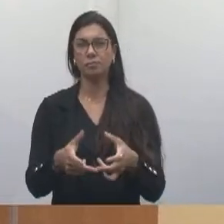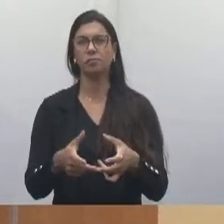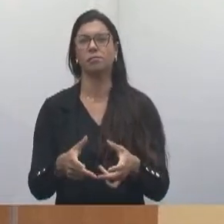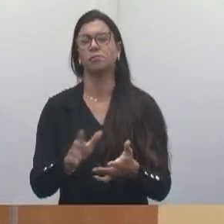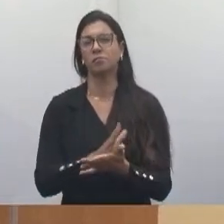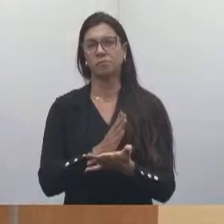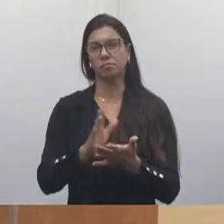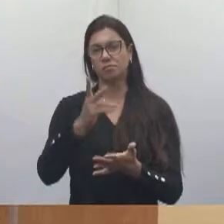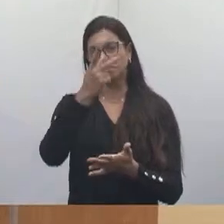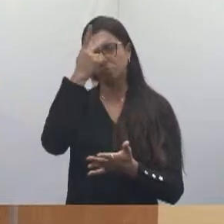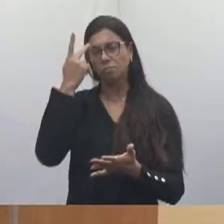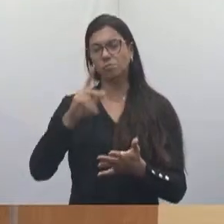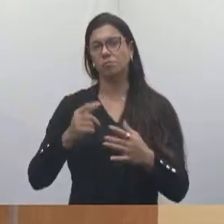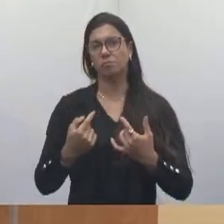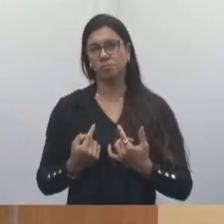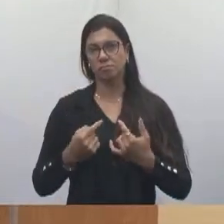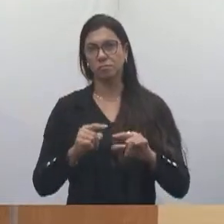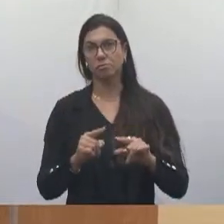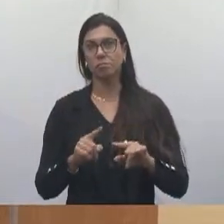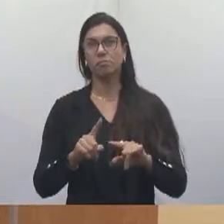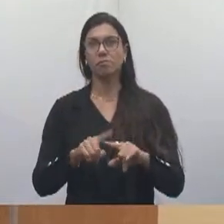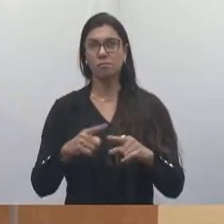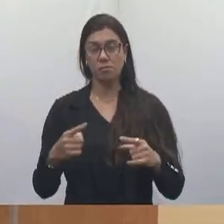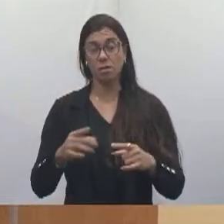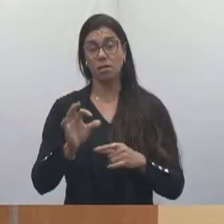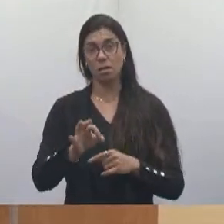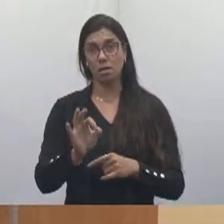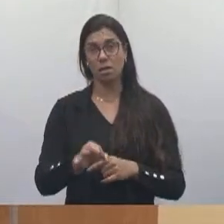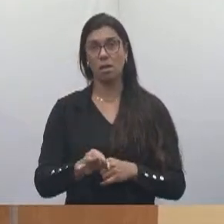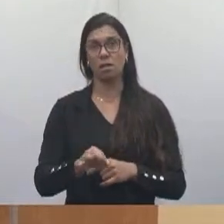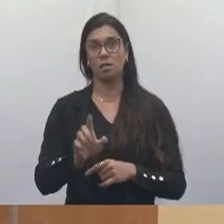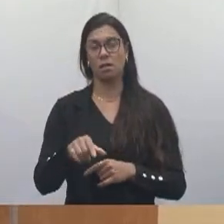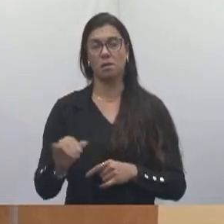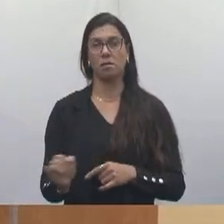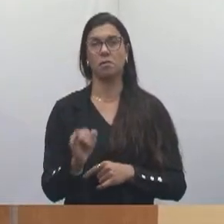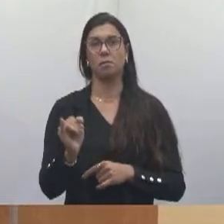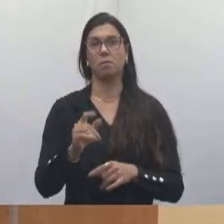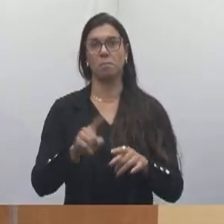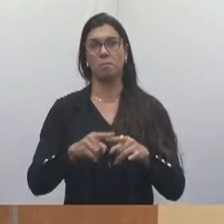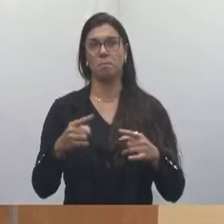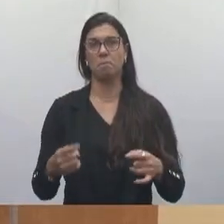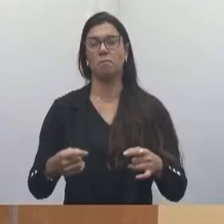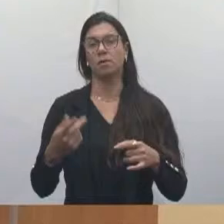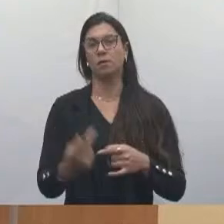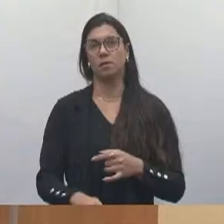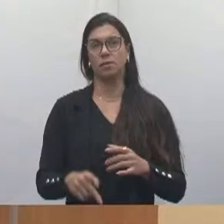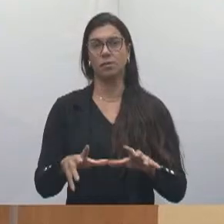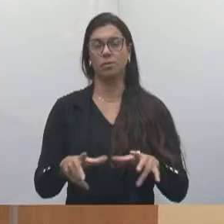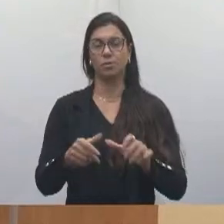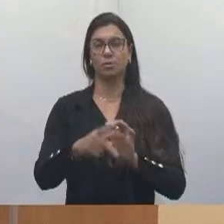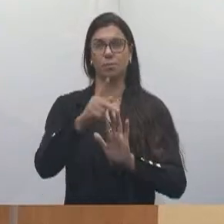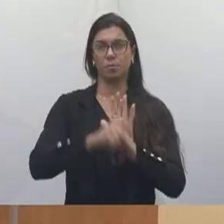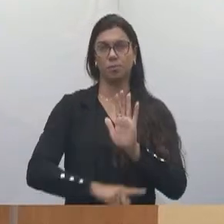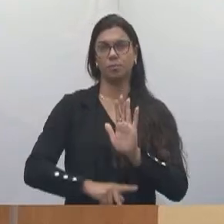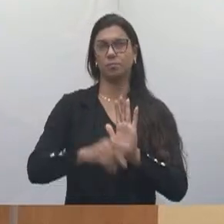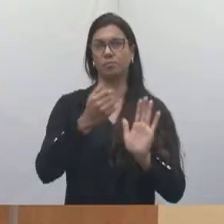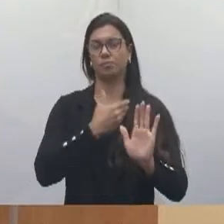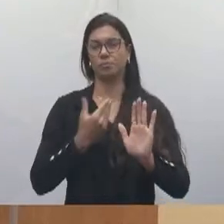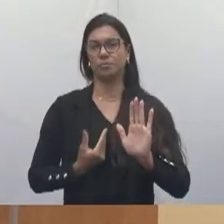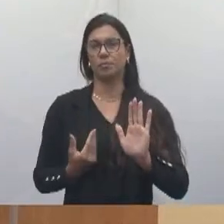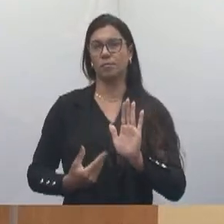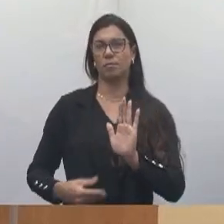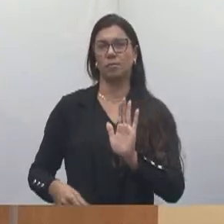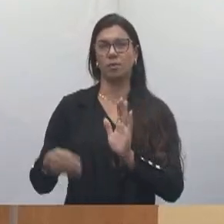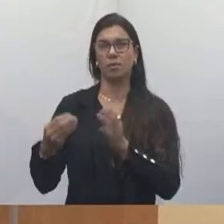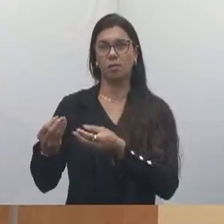da oposição aqui, e está certo, tem que ter oposição mesmo, que é importante, mas aqui todos os projetos que veio do governo, por mais crítica